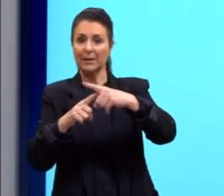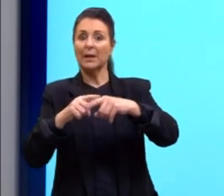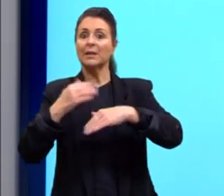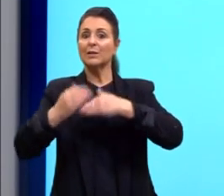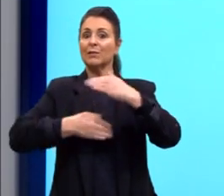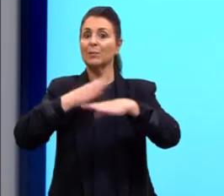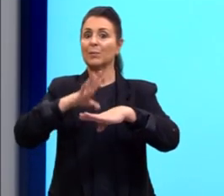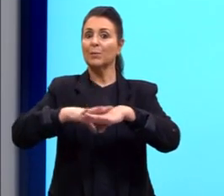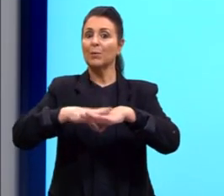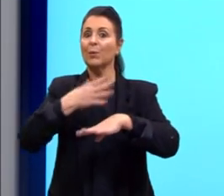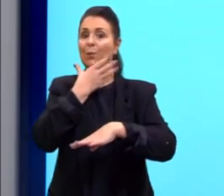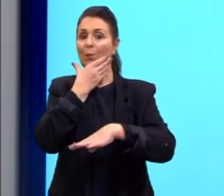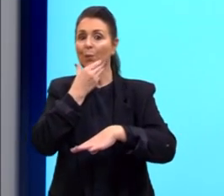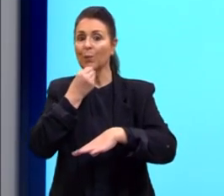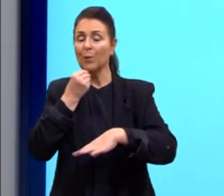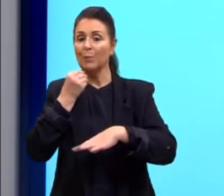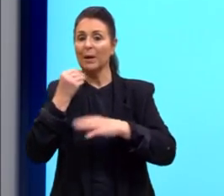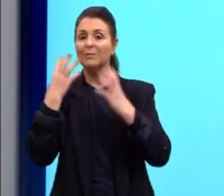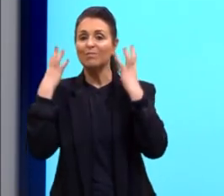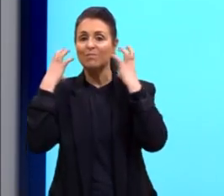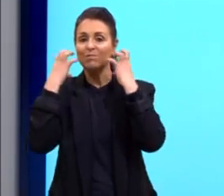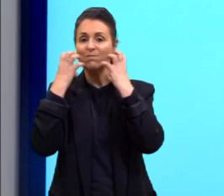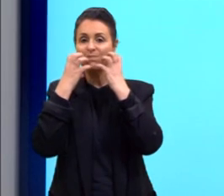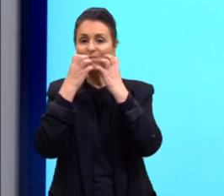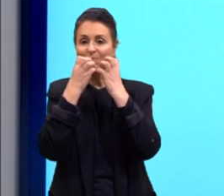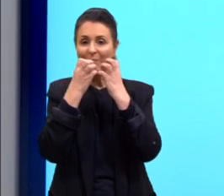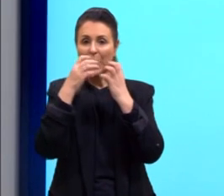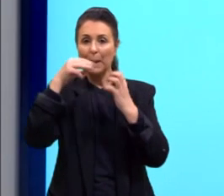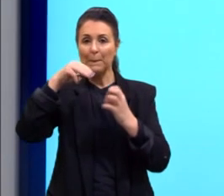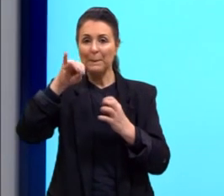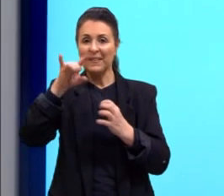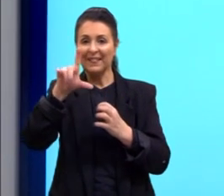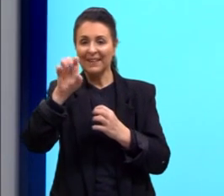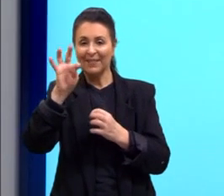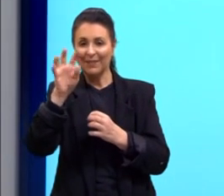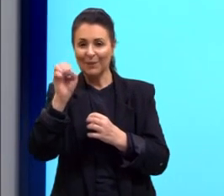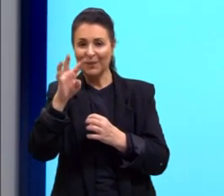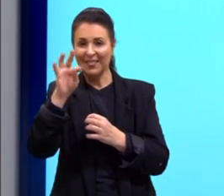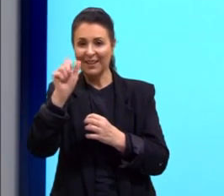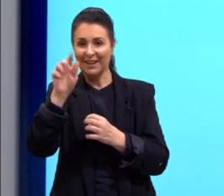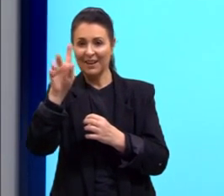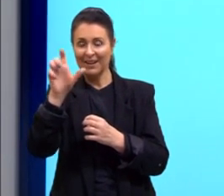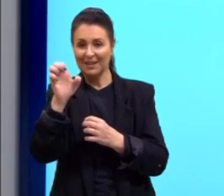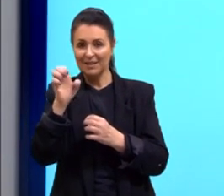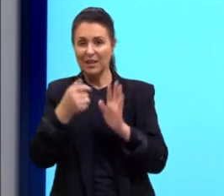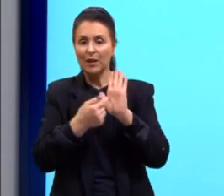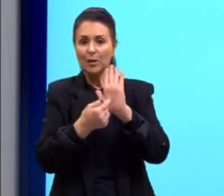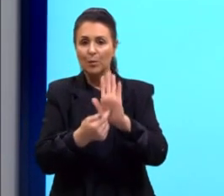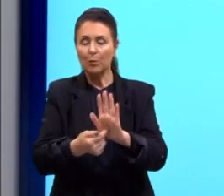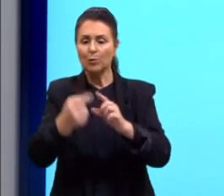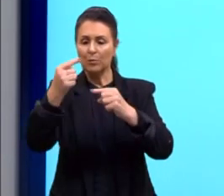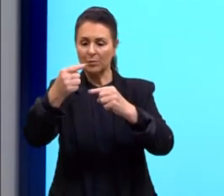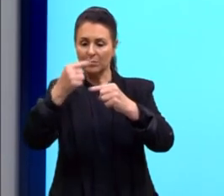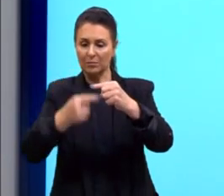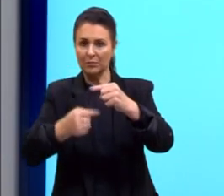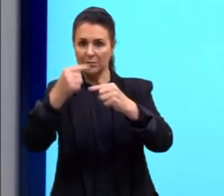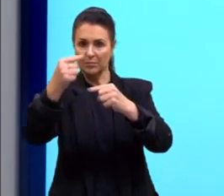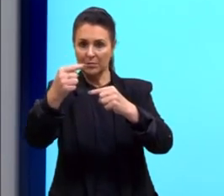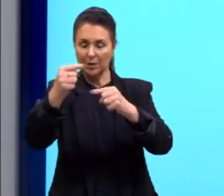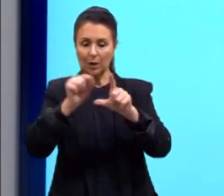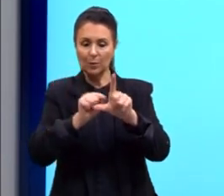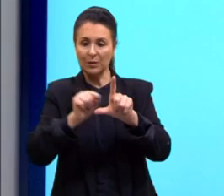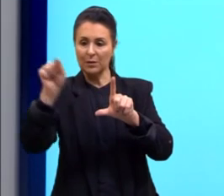Tales de Mileto que demonstrou a existência de uma proporcionalidade nos segmentos de